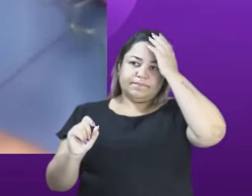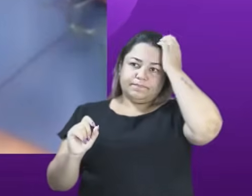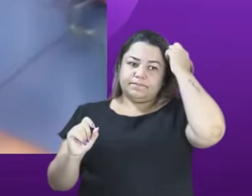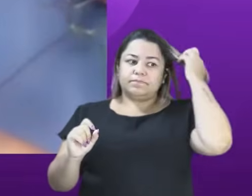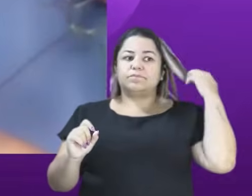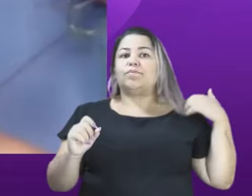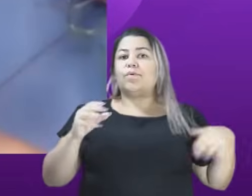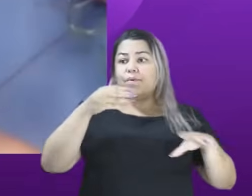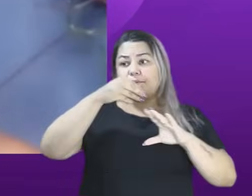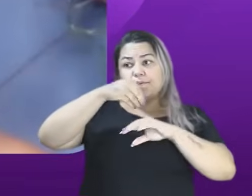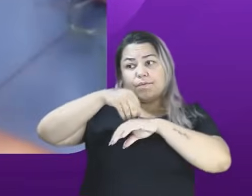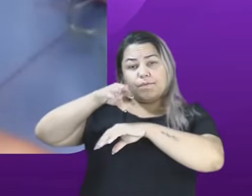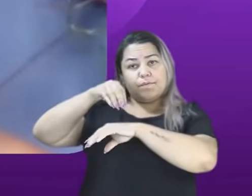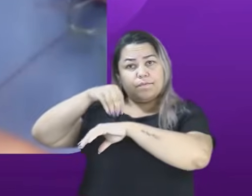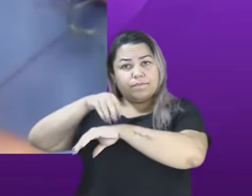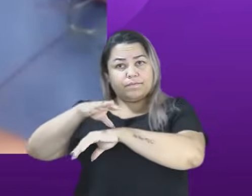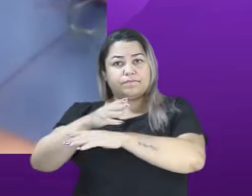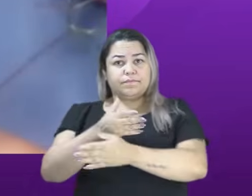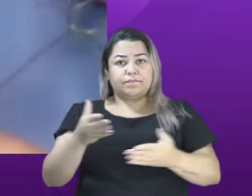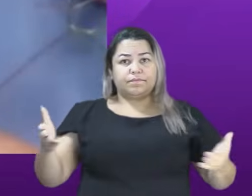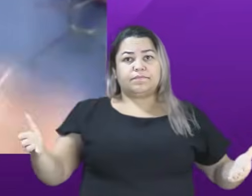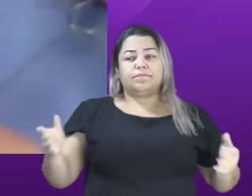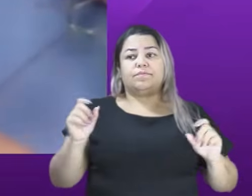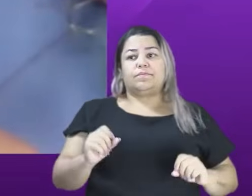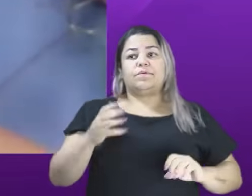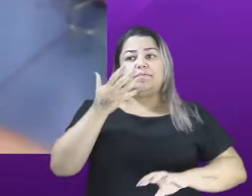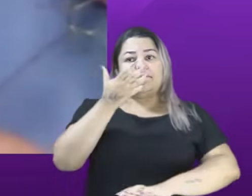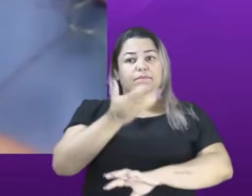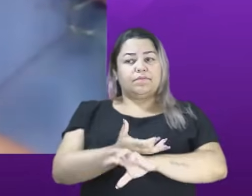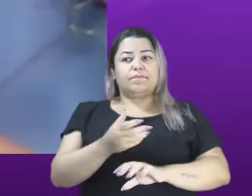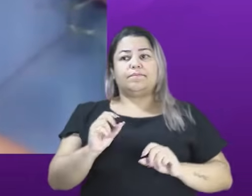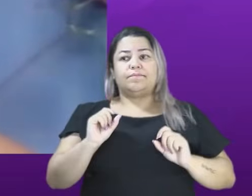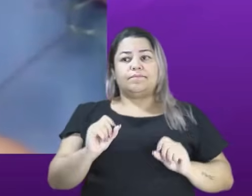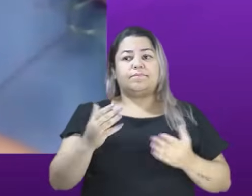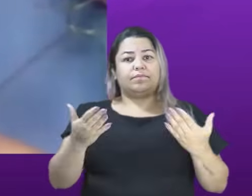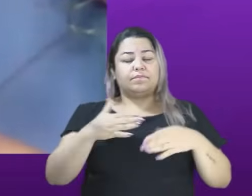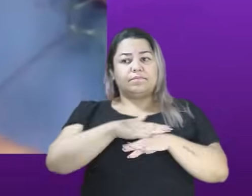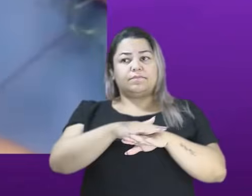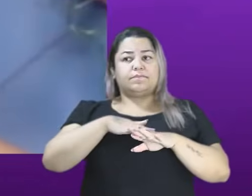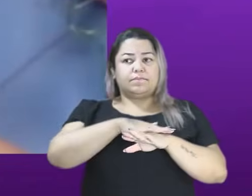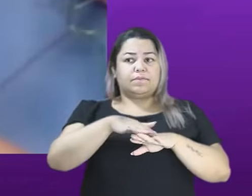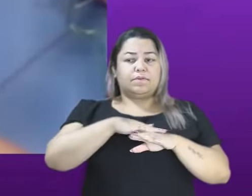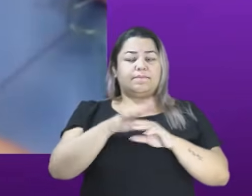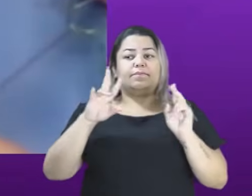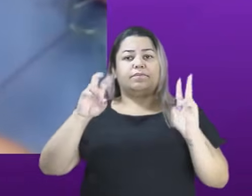compartilhar aqui com vocês um material, mas enquanto isso eu vou aqui conversando, né,